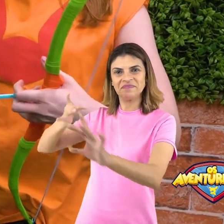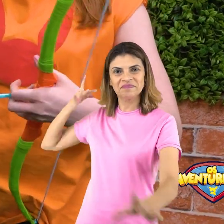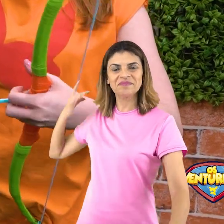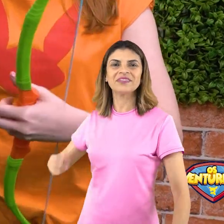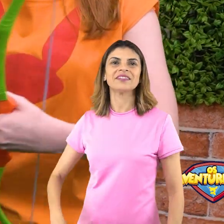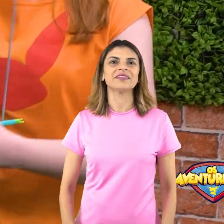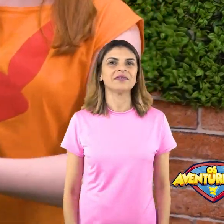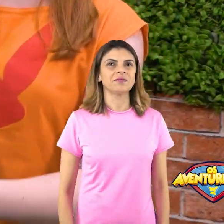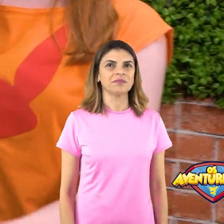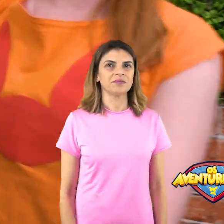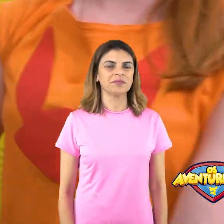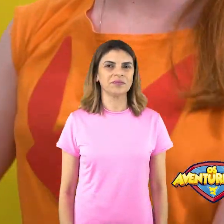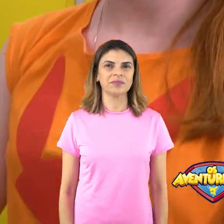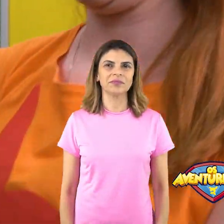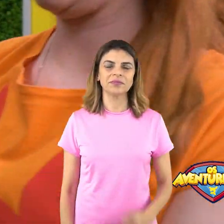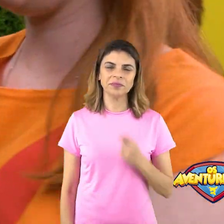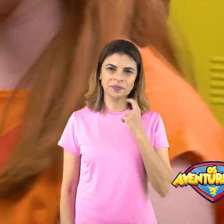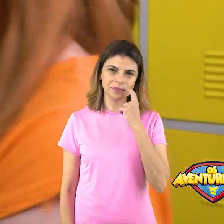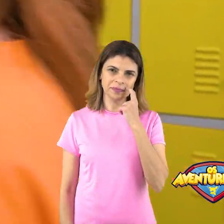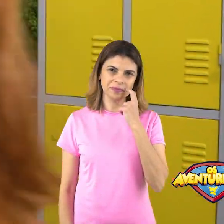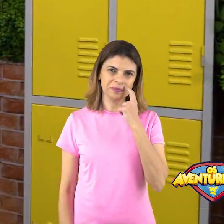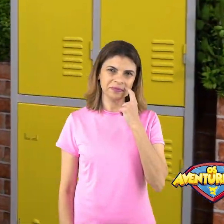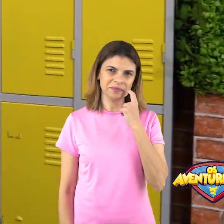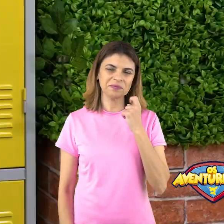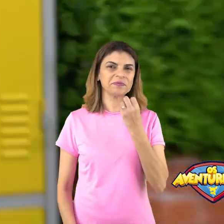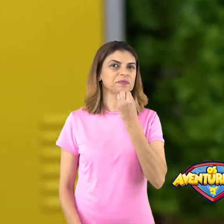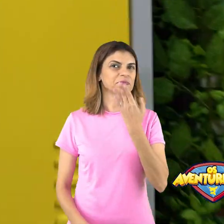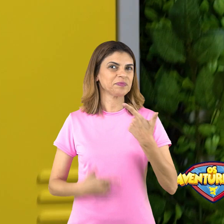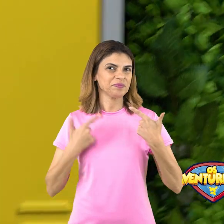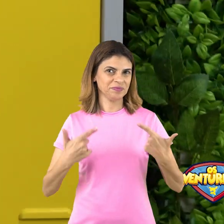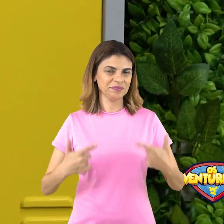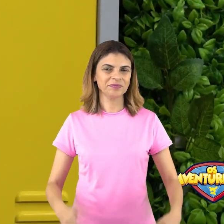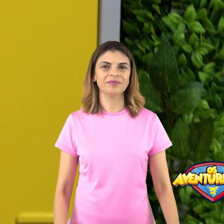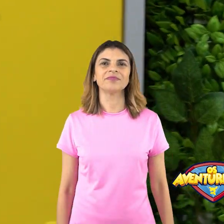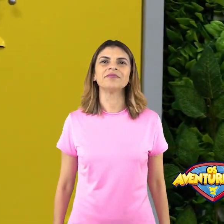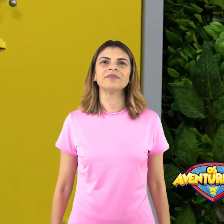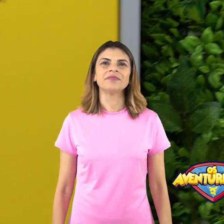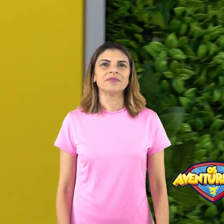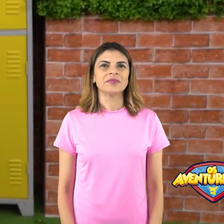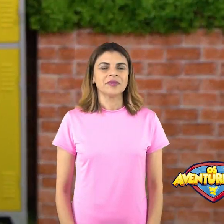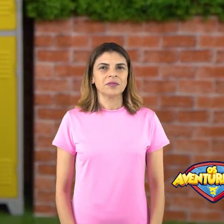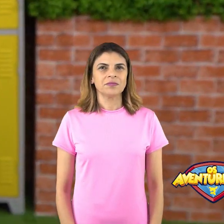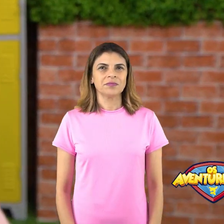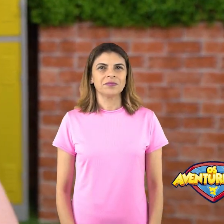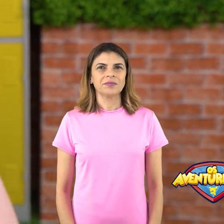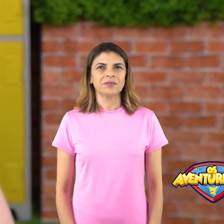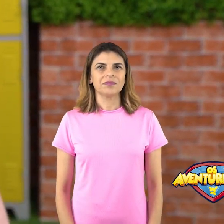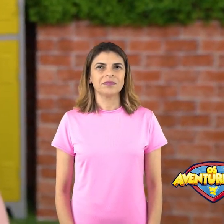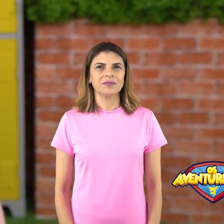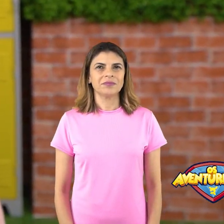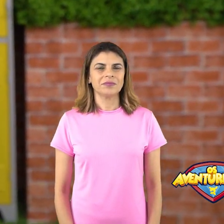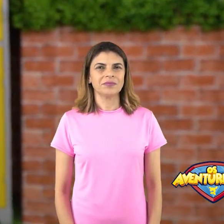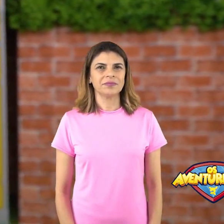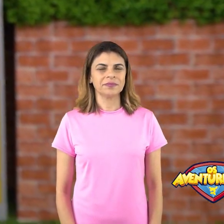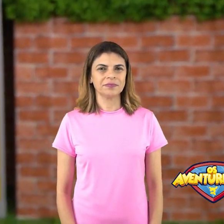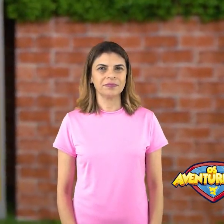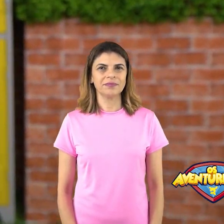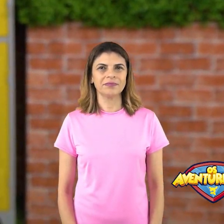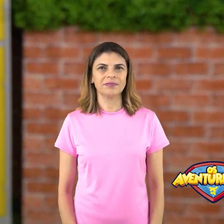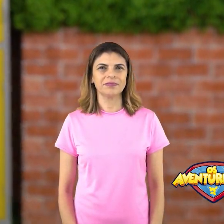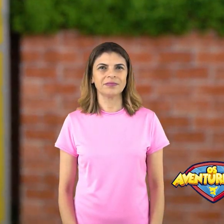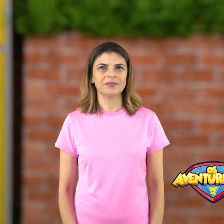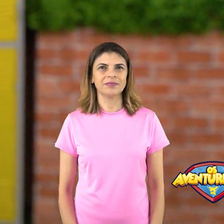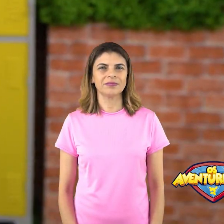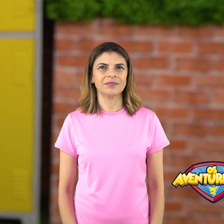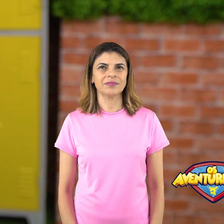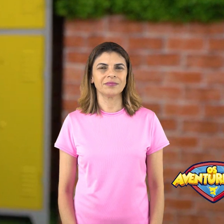tenta acertar daqui. Boa sorte. Cuidado pra não quebrar o armário, hein? Vai, que o alvo se mexe,